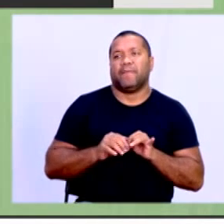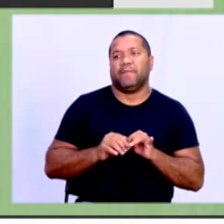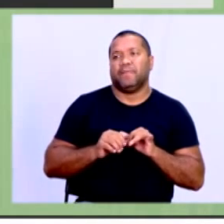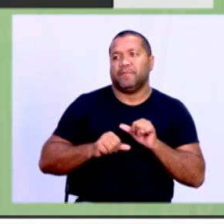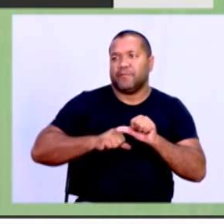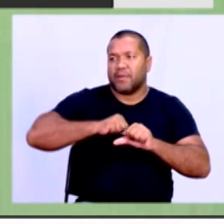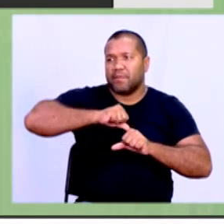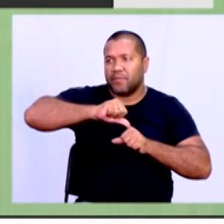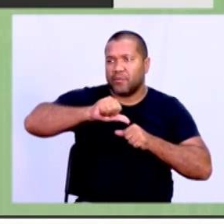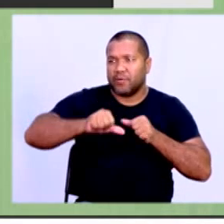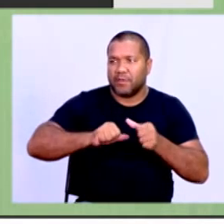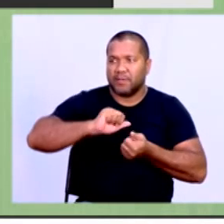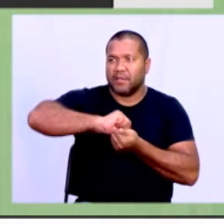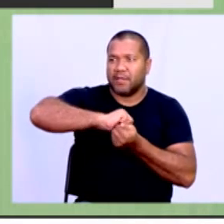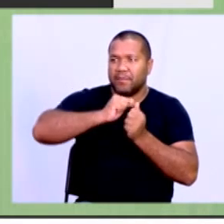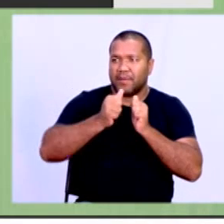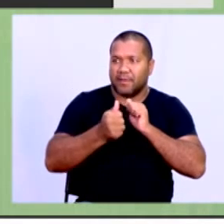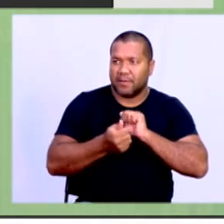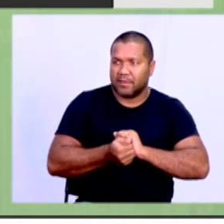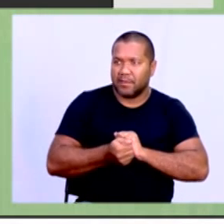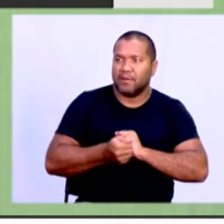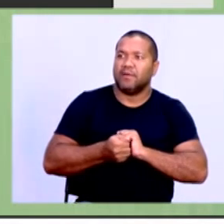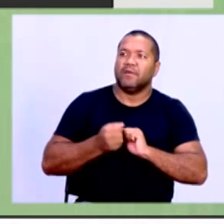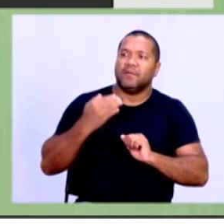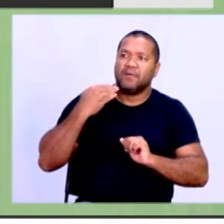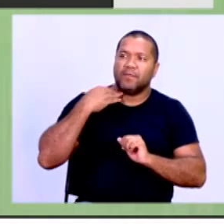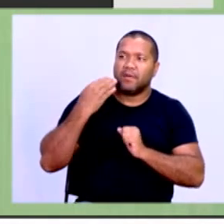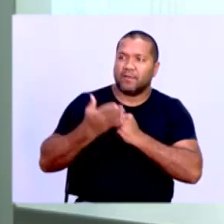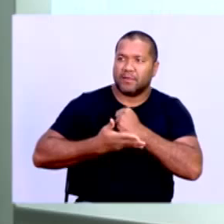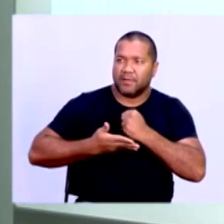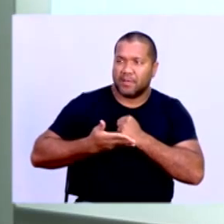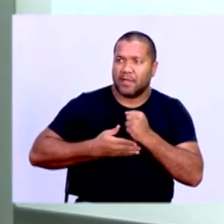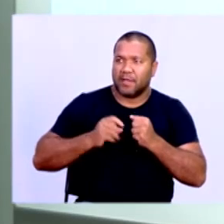as configurações de banco de dados.